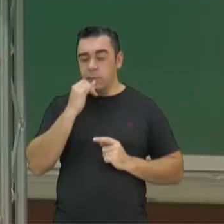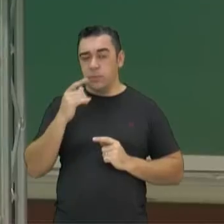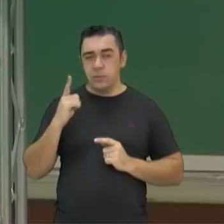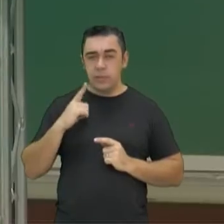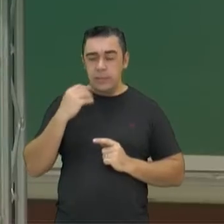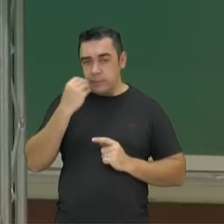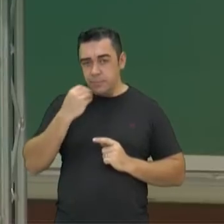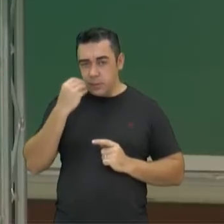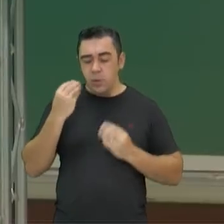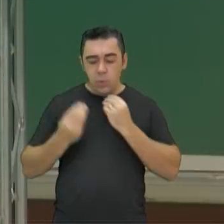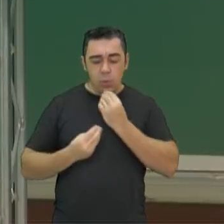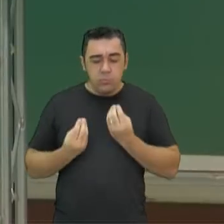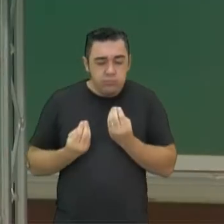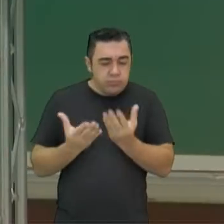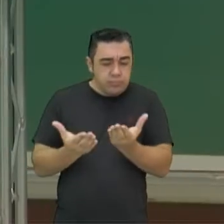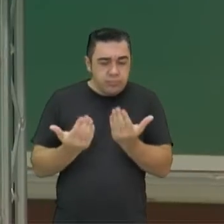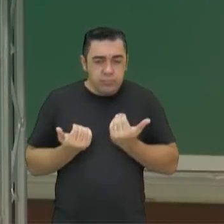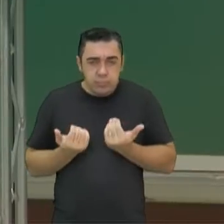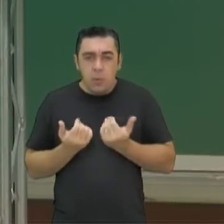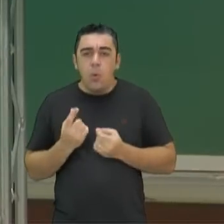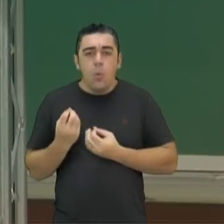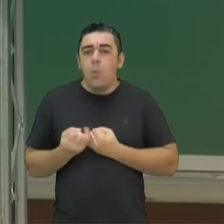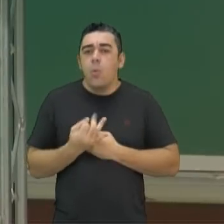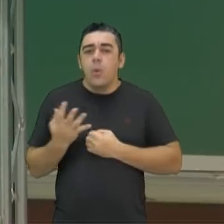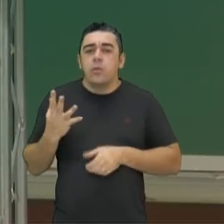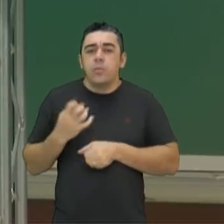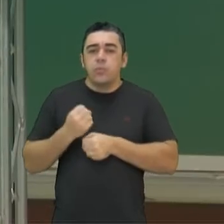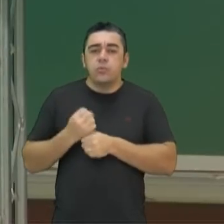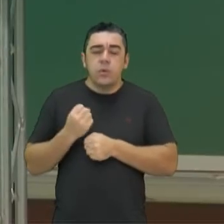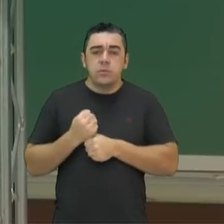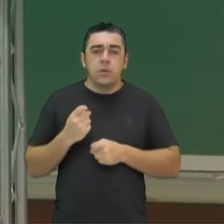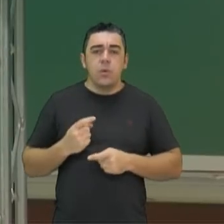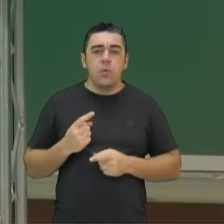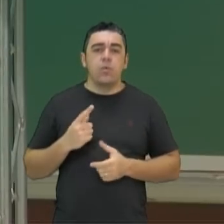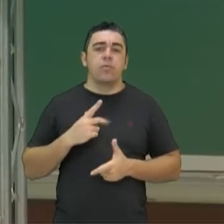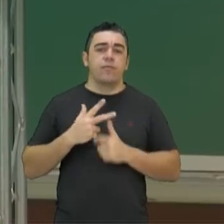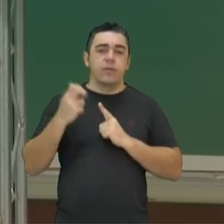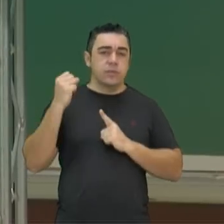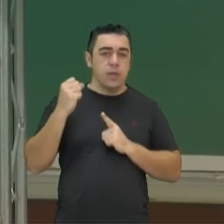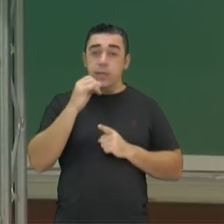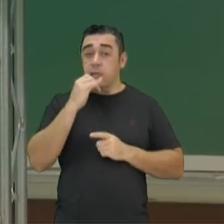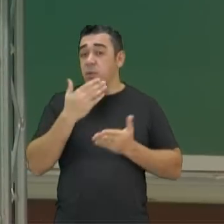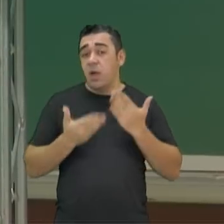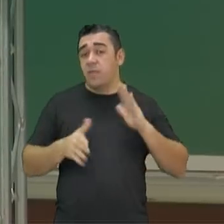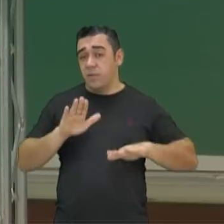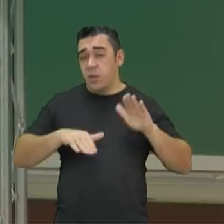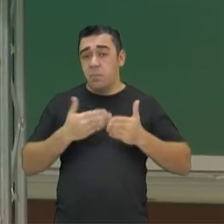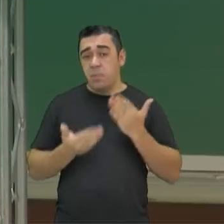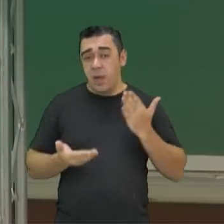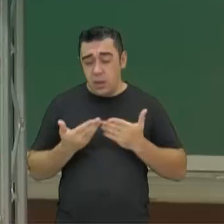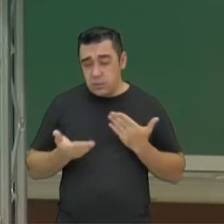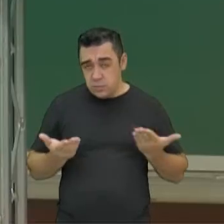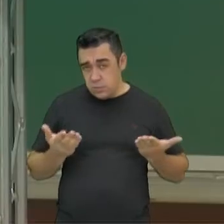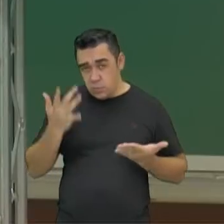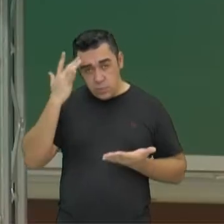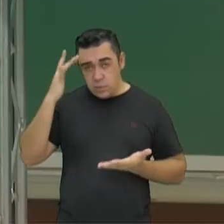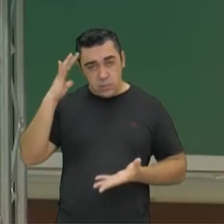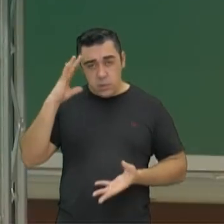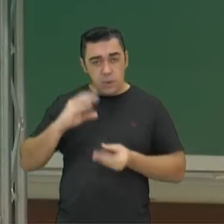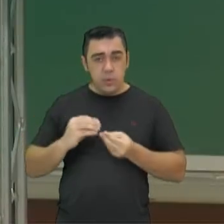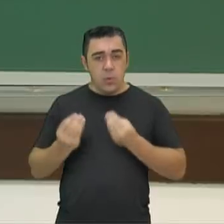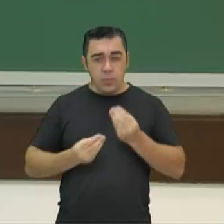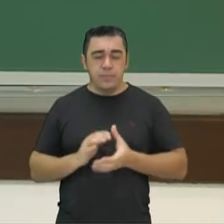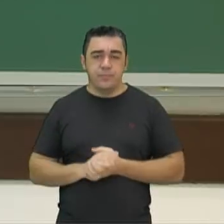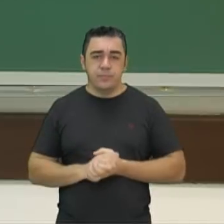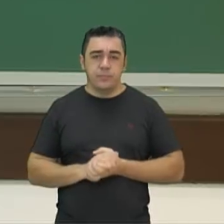alto com êxito, com sucesso, né? Senão a gente acaba perdendo peça e sem entender o porquê. Ok?